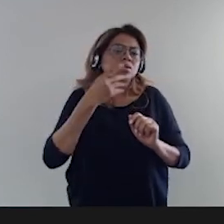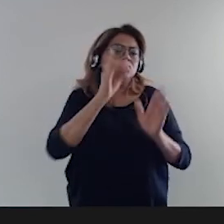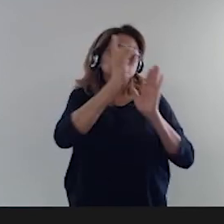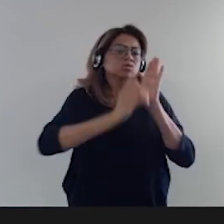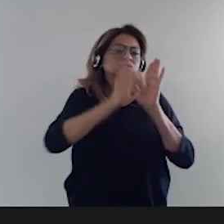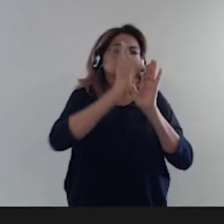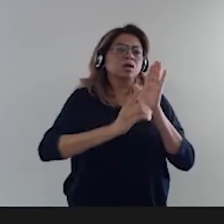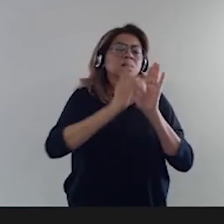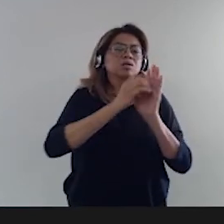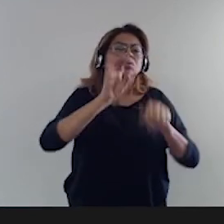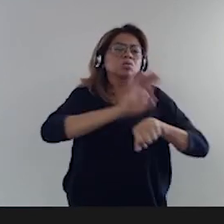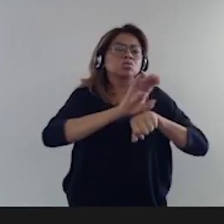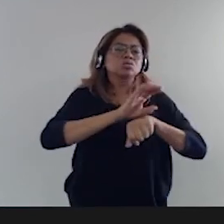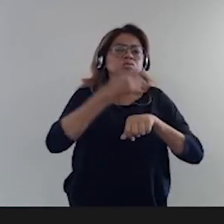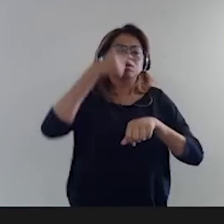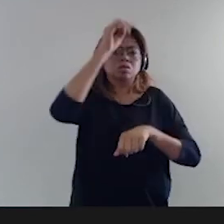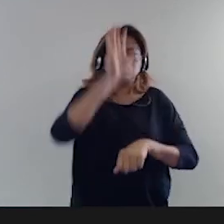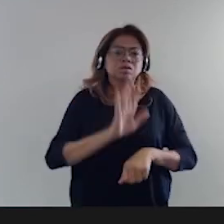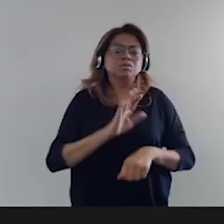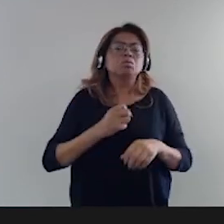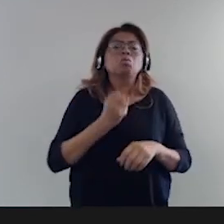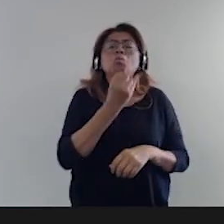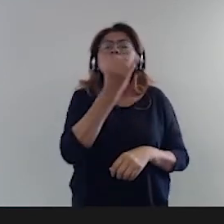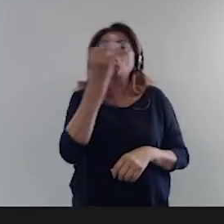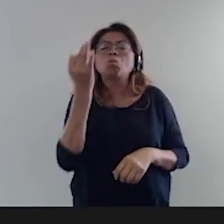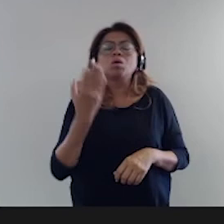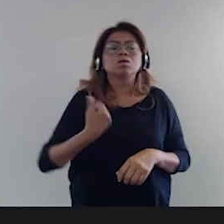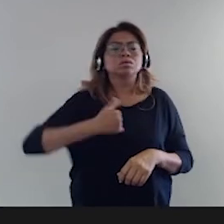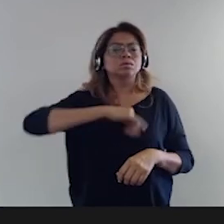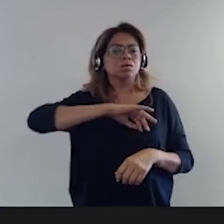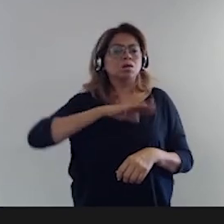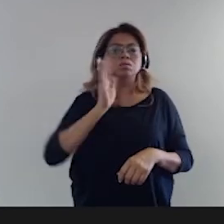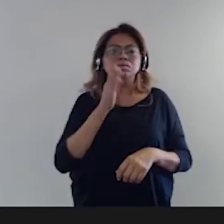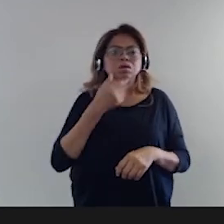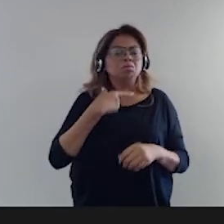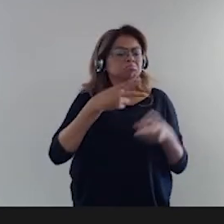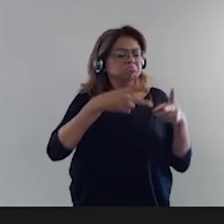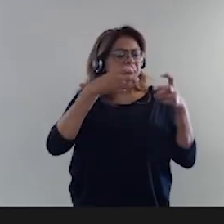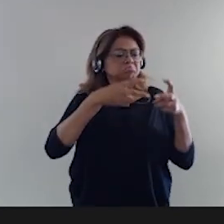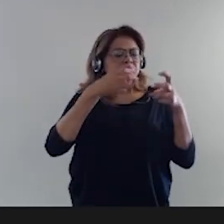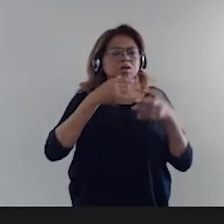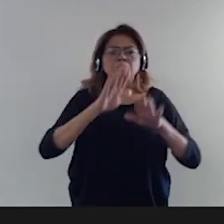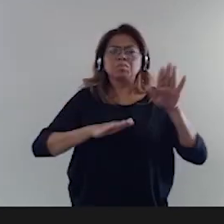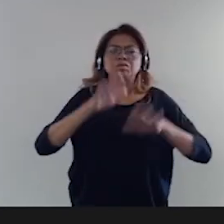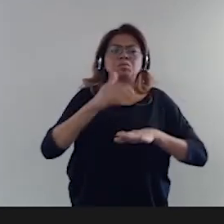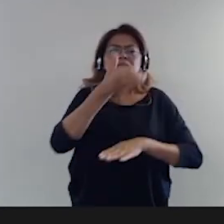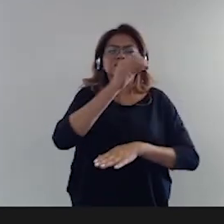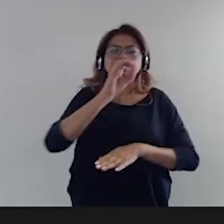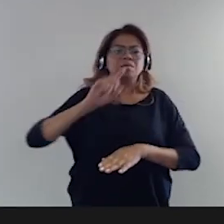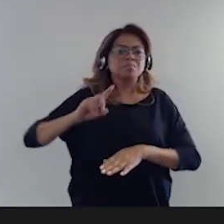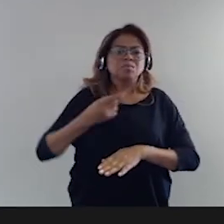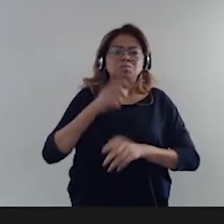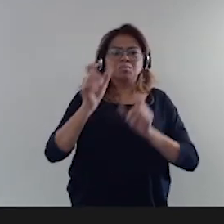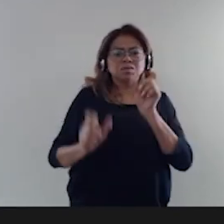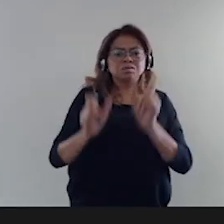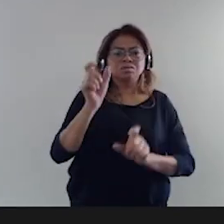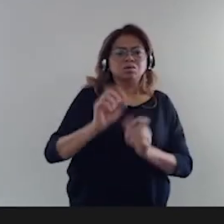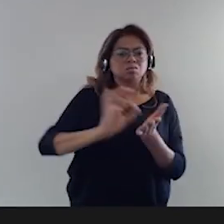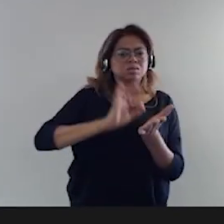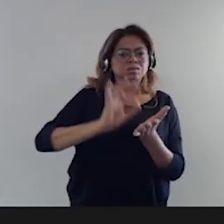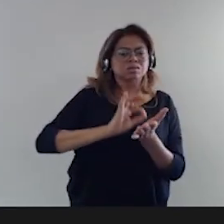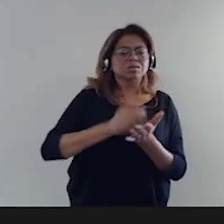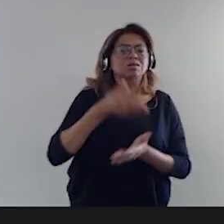Brasil. Quantos de nós, todos que aqui estamos, nós, cerca de 100 mil inscritos neste evento,